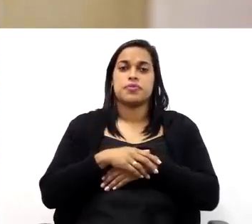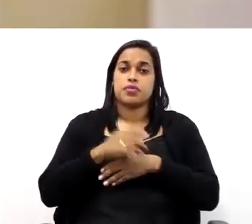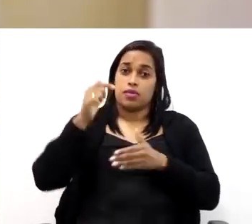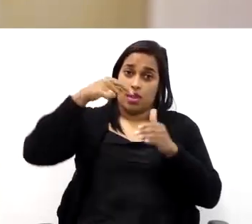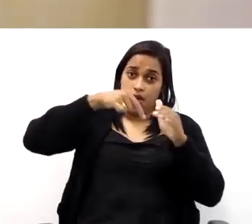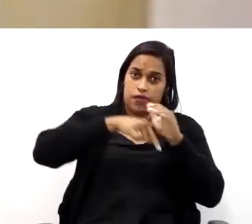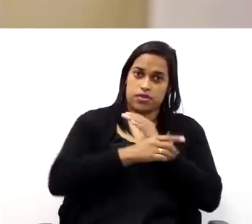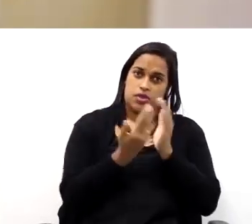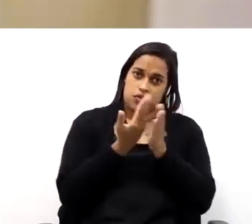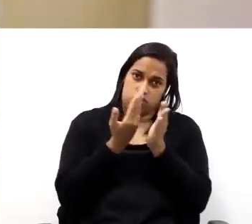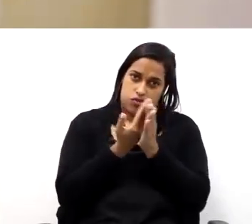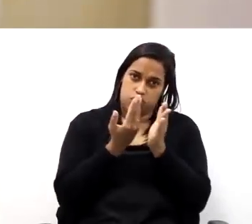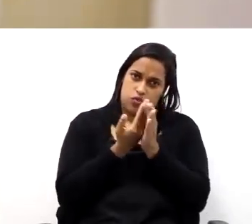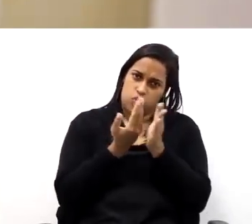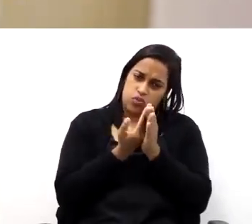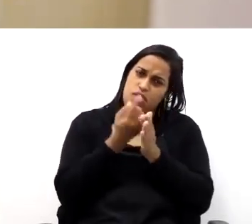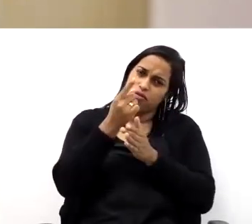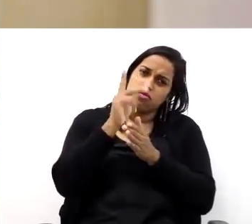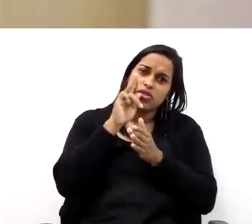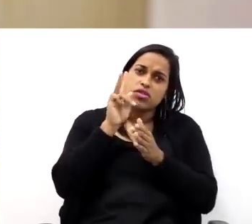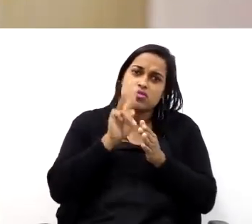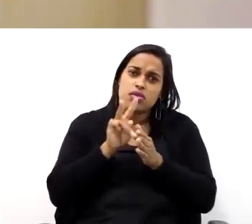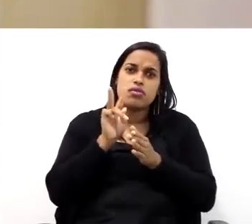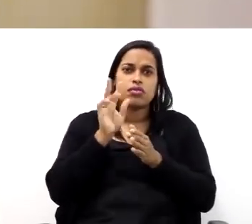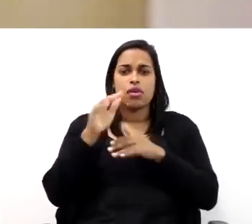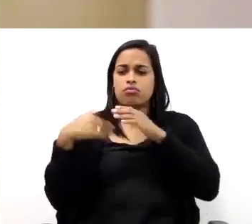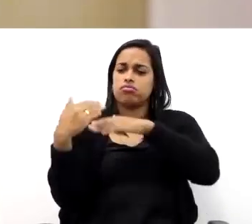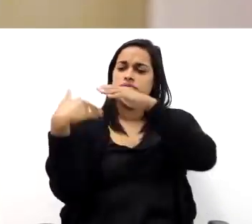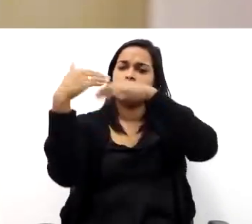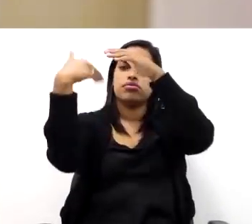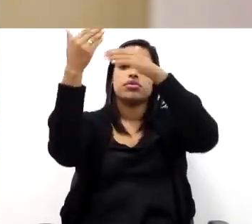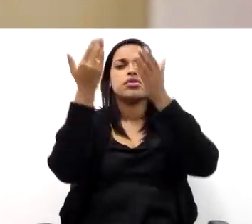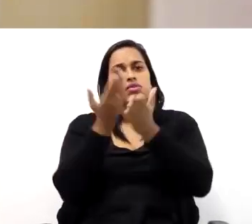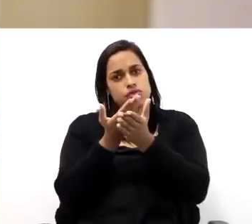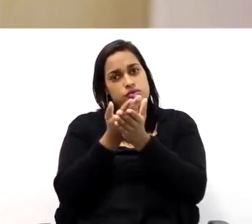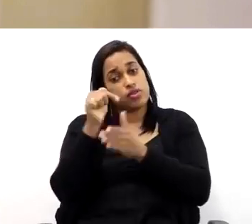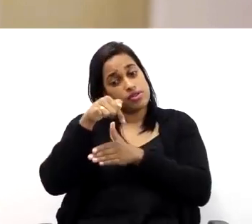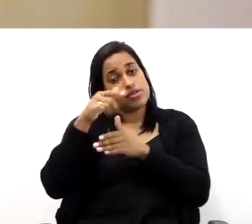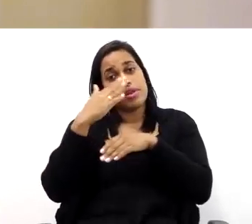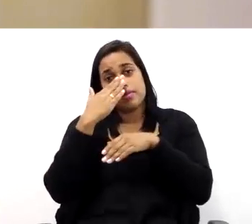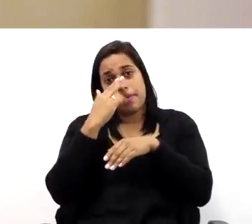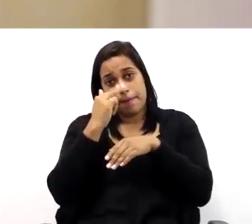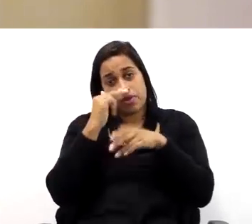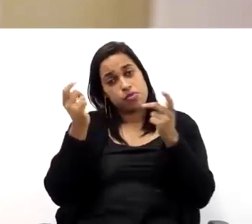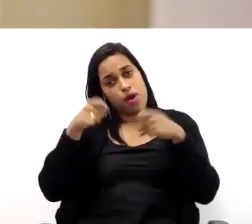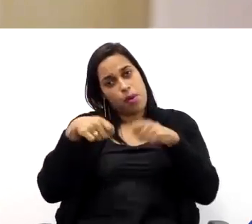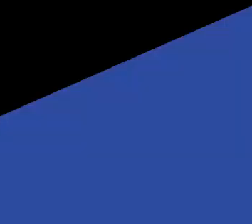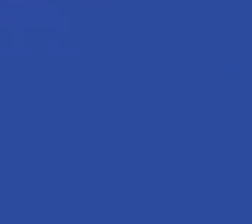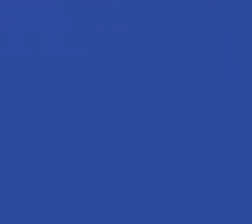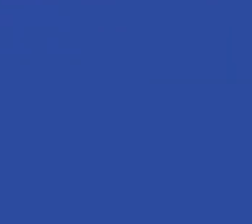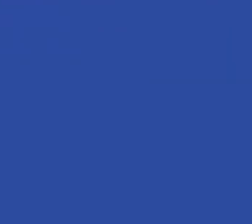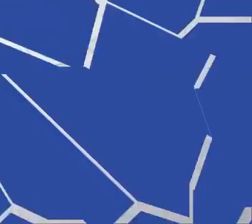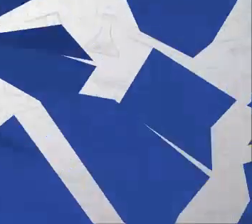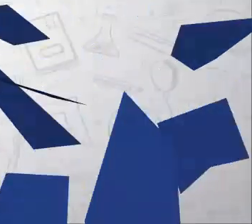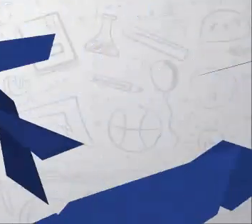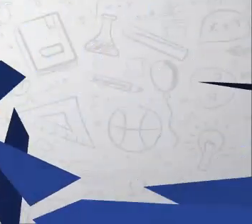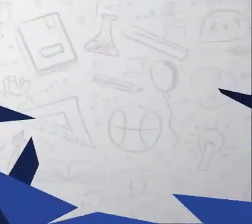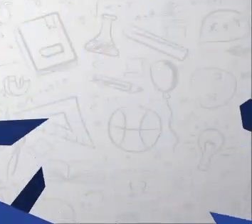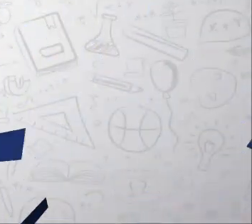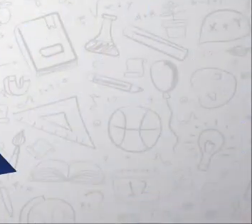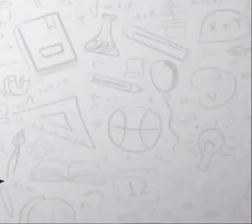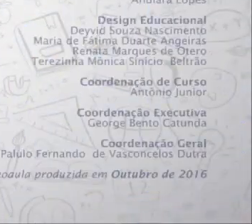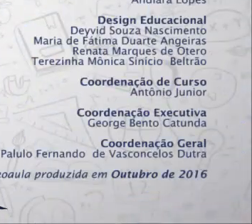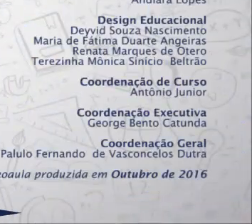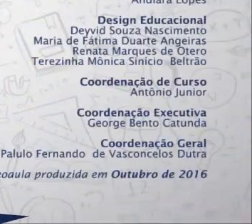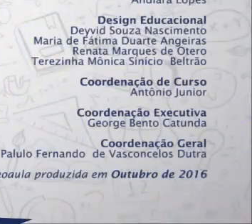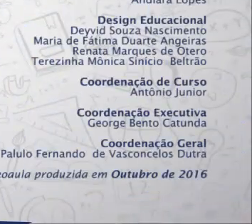gente vai avançar nos estudos e vocês vão ver isso posteriormente nessa mesma competência. Som